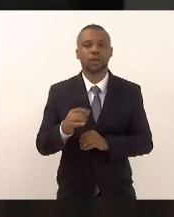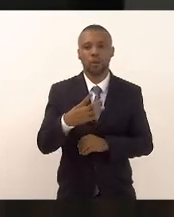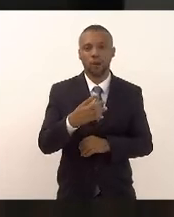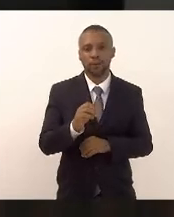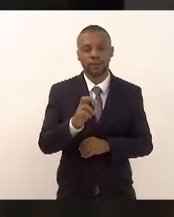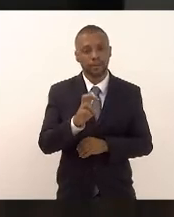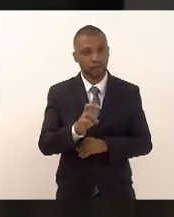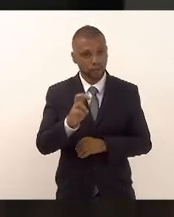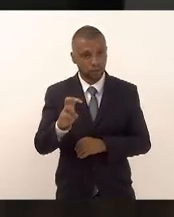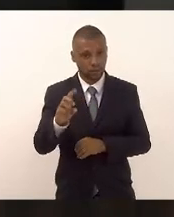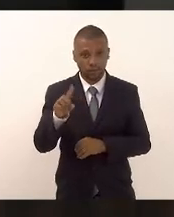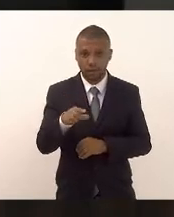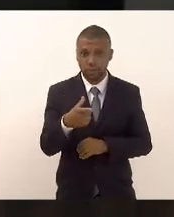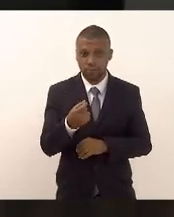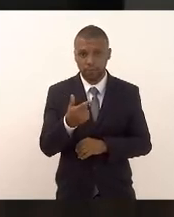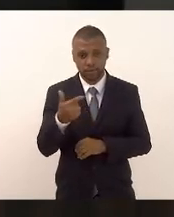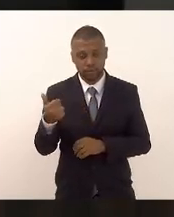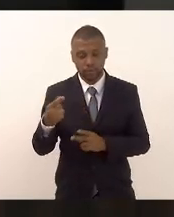4055 de 21,